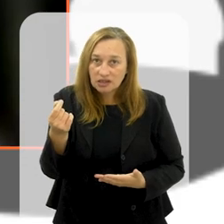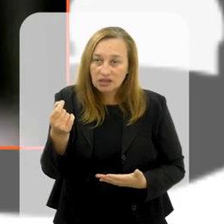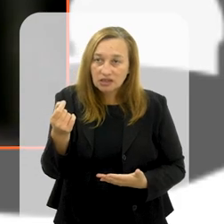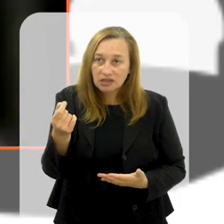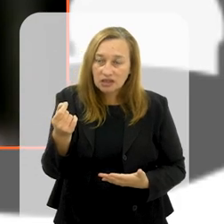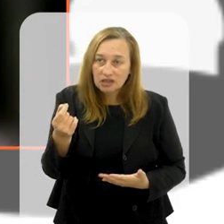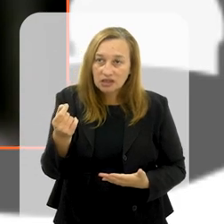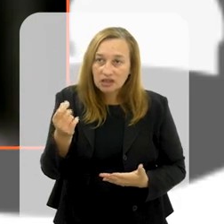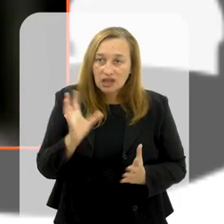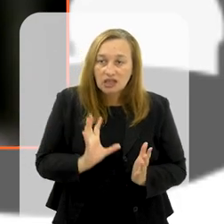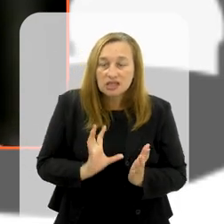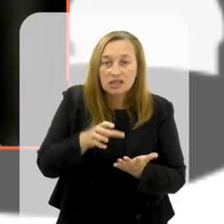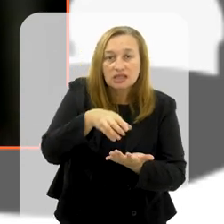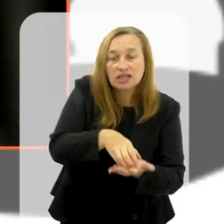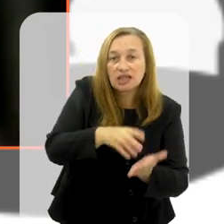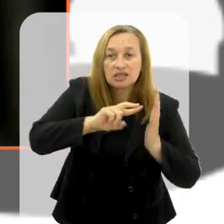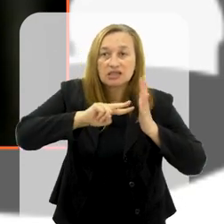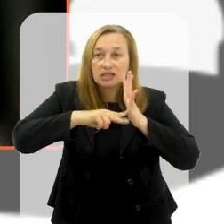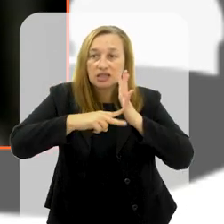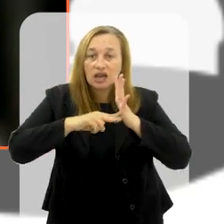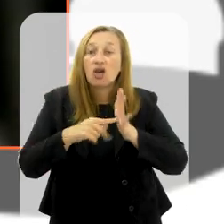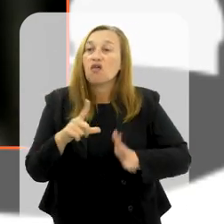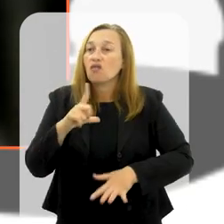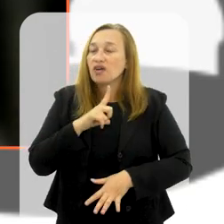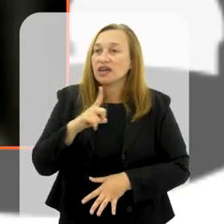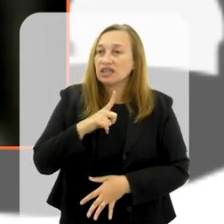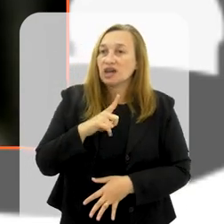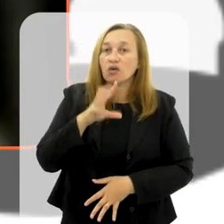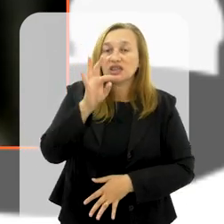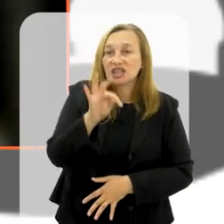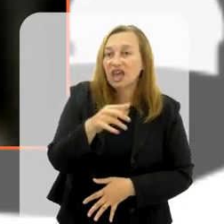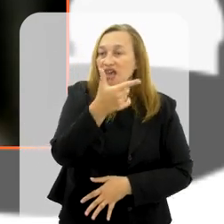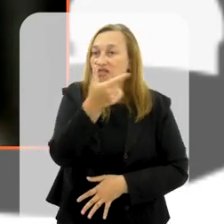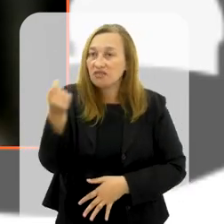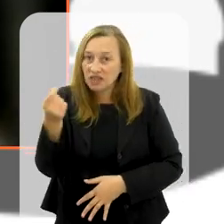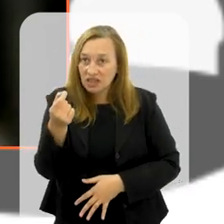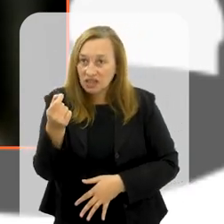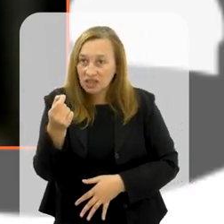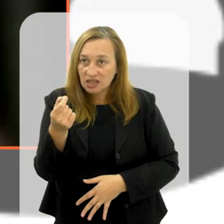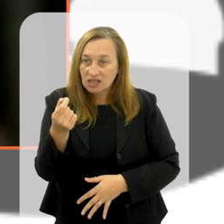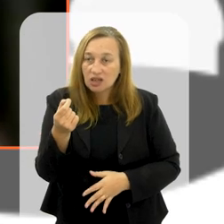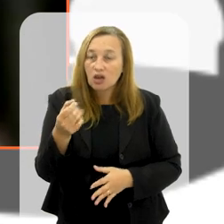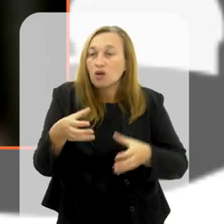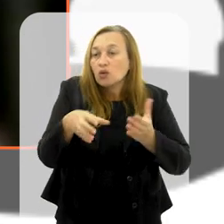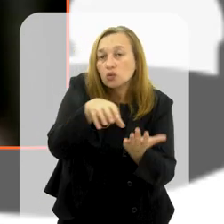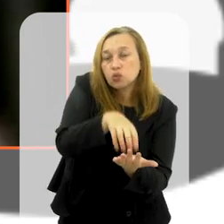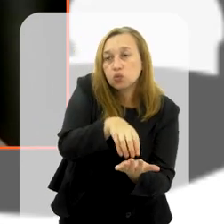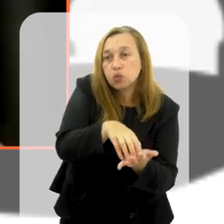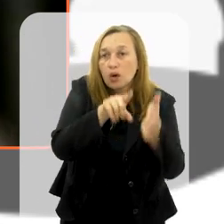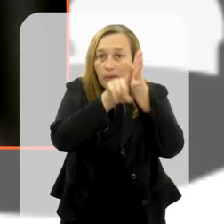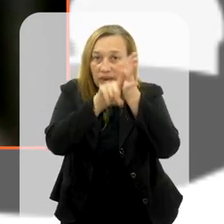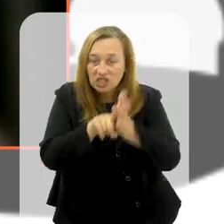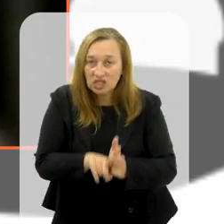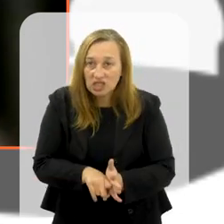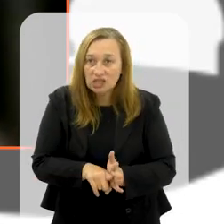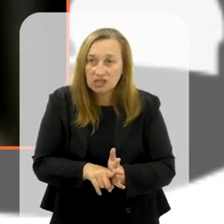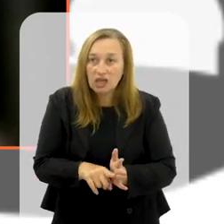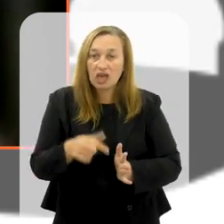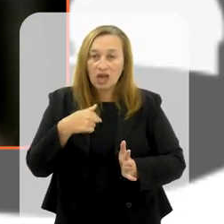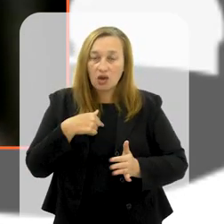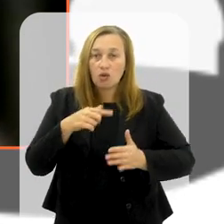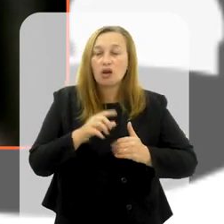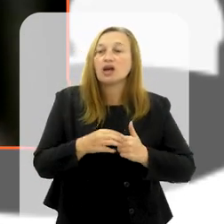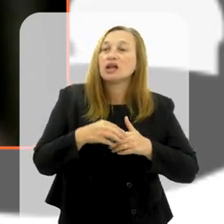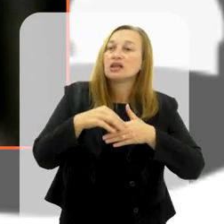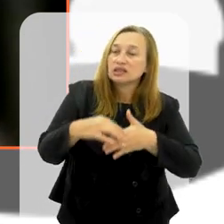são das centrais sindicais. Você vai ter o T20, dos think tanks e centros de pesquisa, onde eu estou hoje